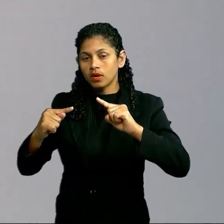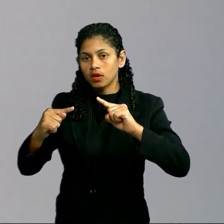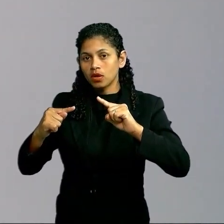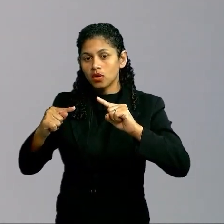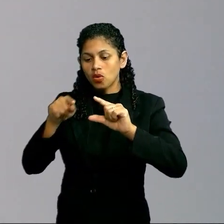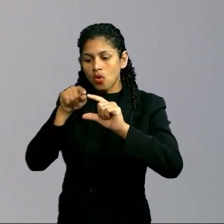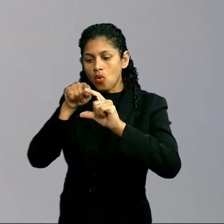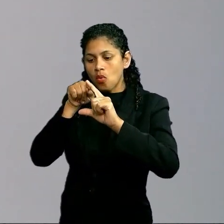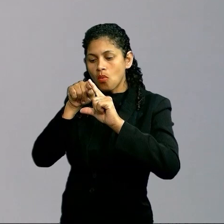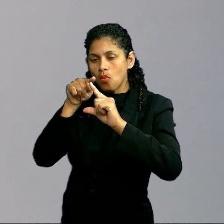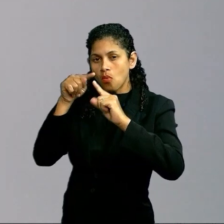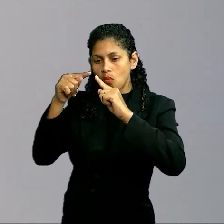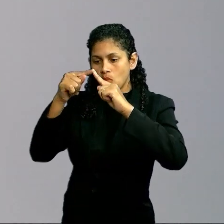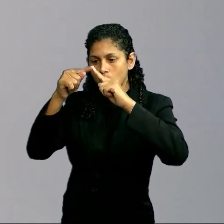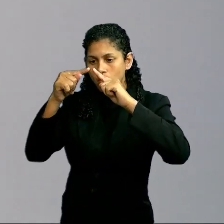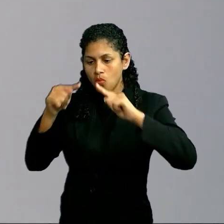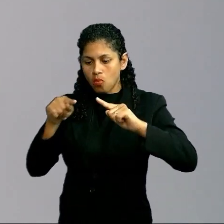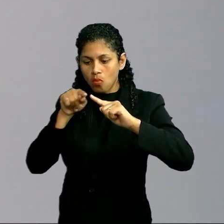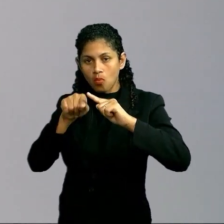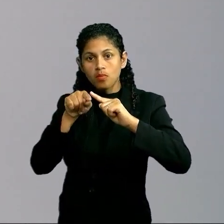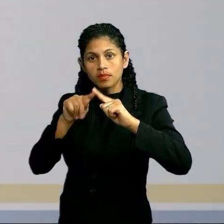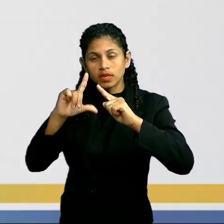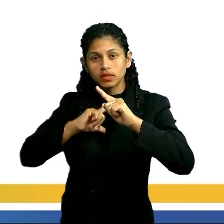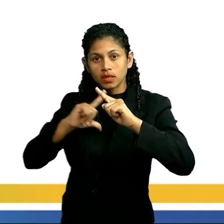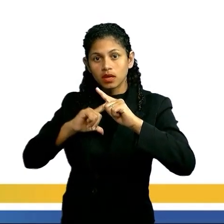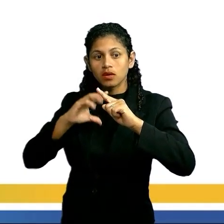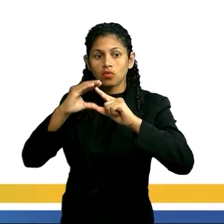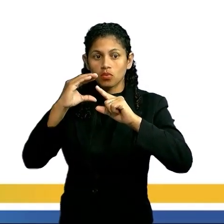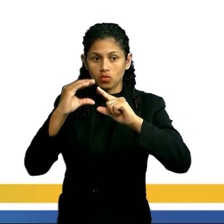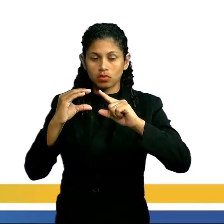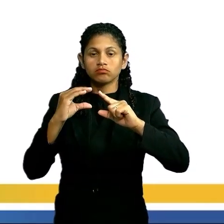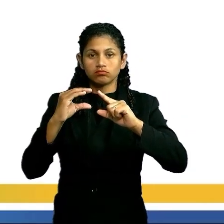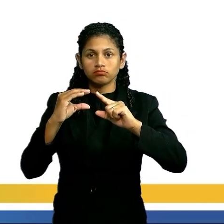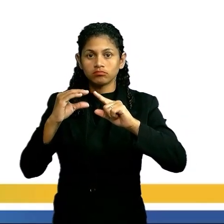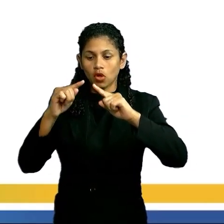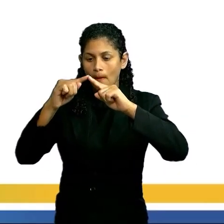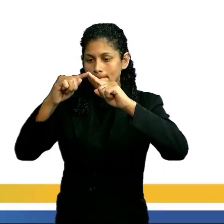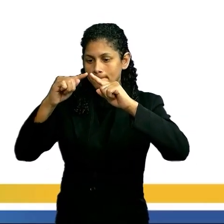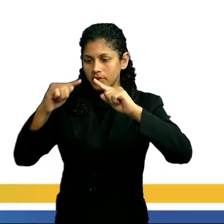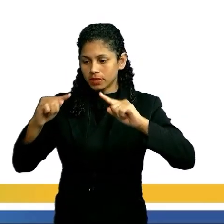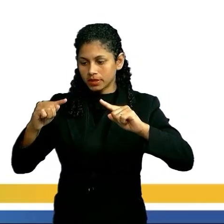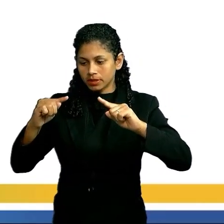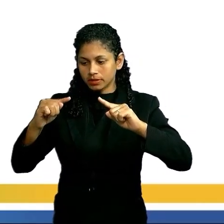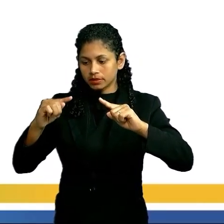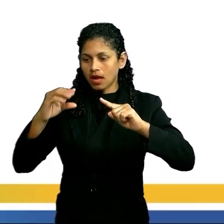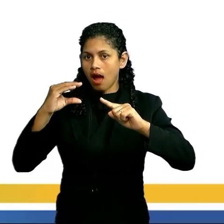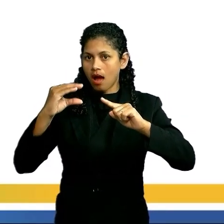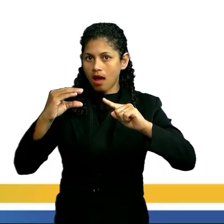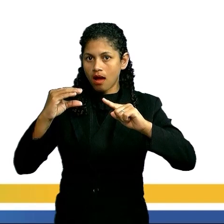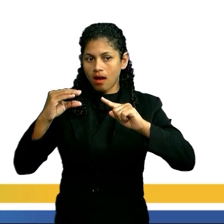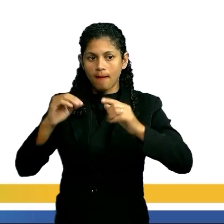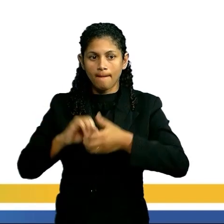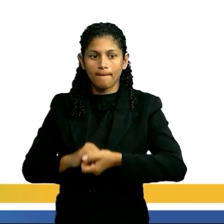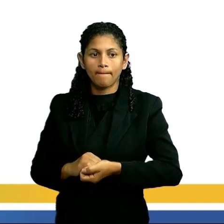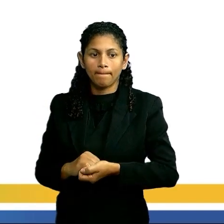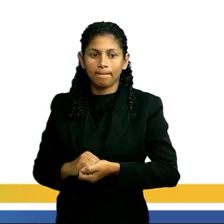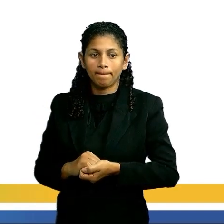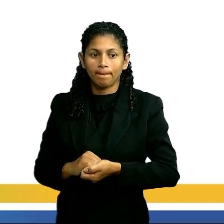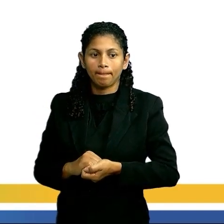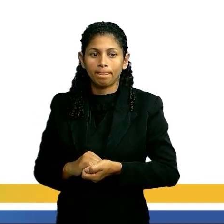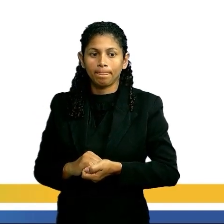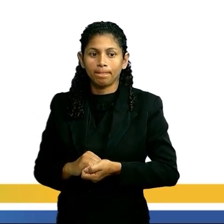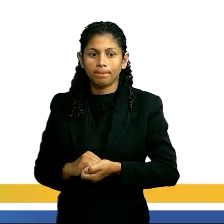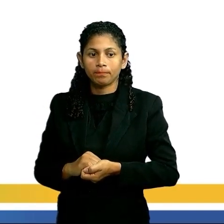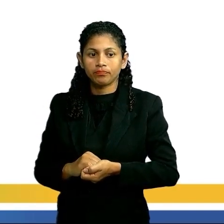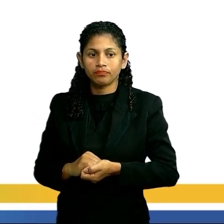aí é representado o átomo de carbono, certo? Então, como eu ilustrei aí, ó. Então, o